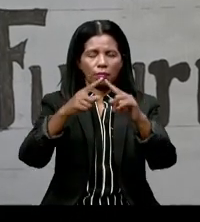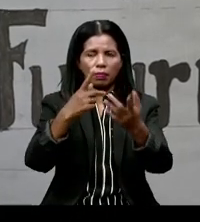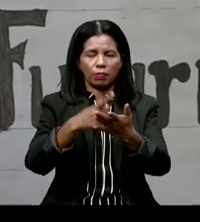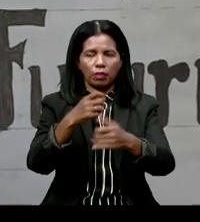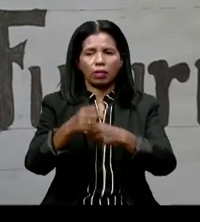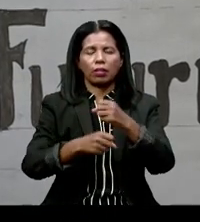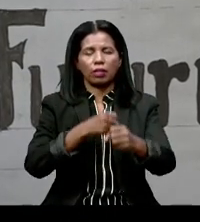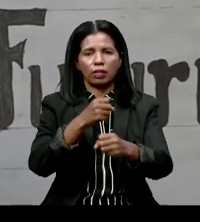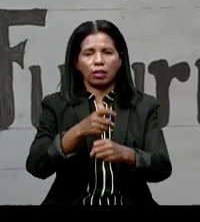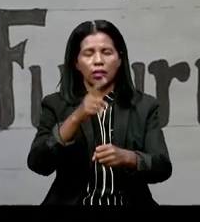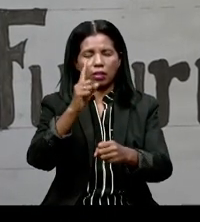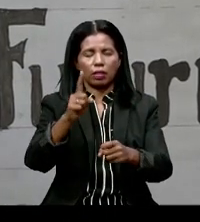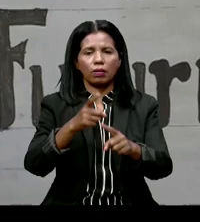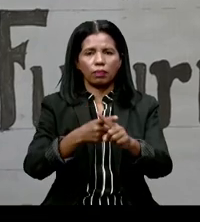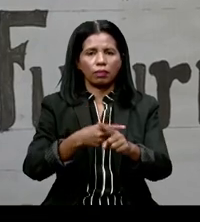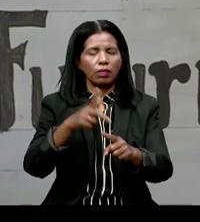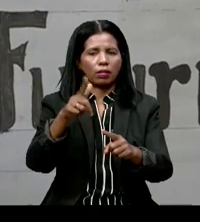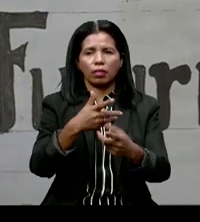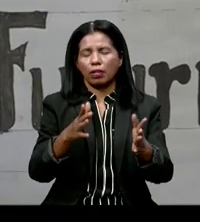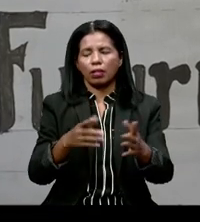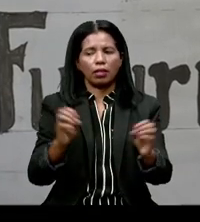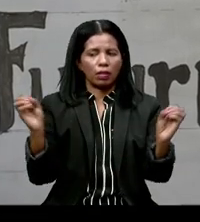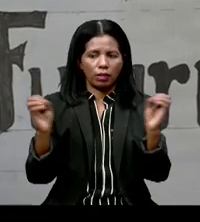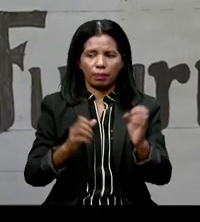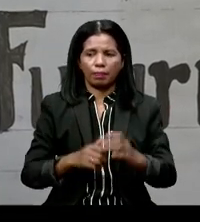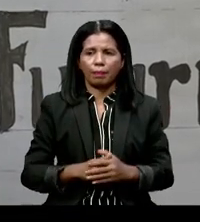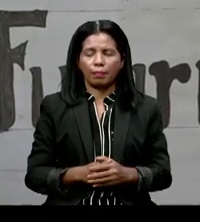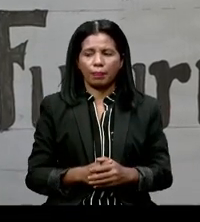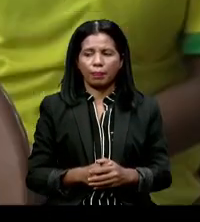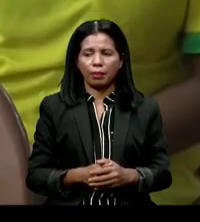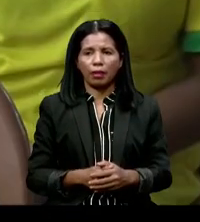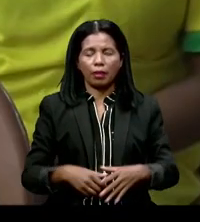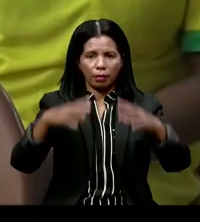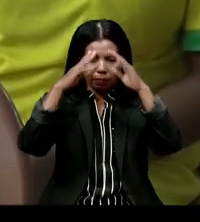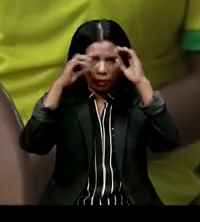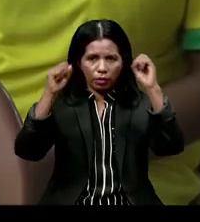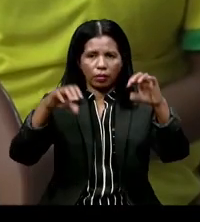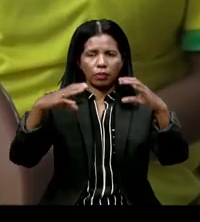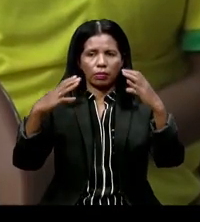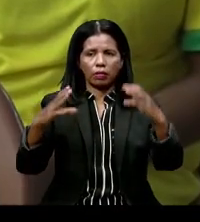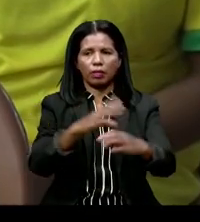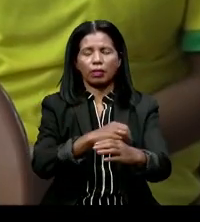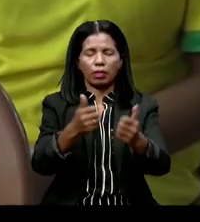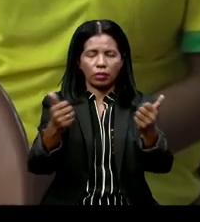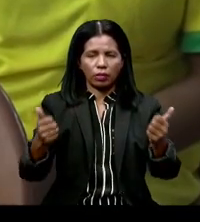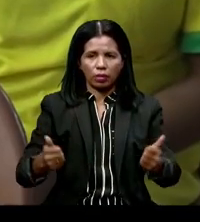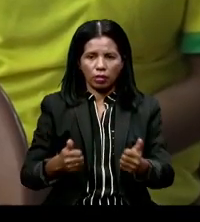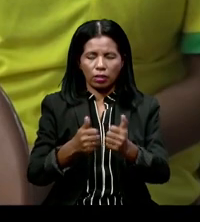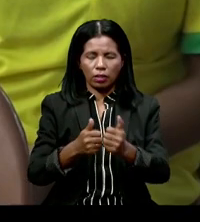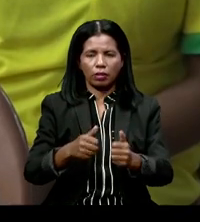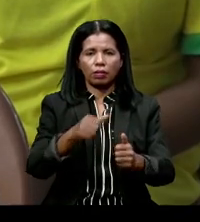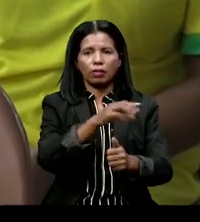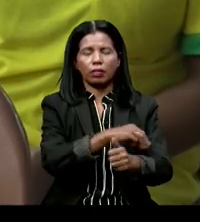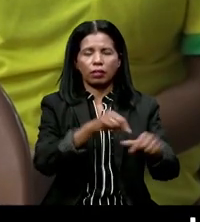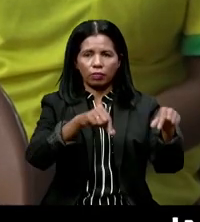tina ida, tina rua, bela remata, mas bem, lá é continuação. Nuno Mos, presidente do Conselho Fiscal, Associação Alibo Deficiência